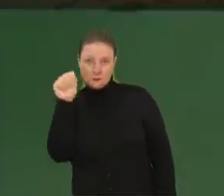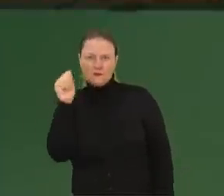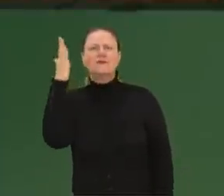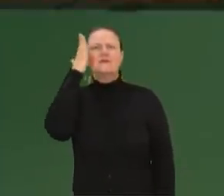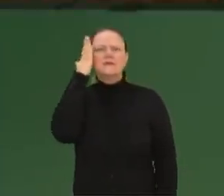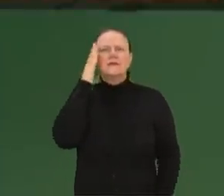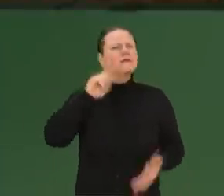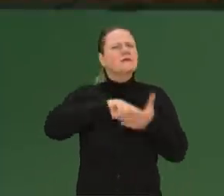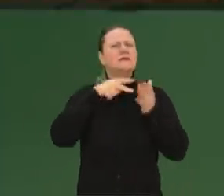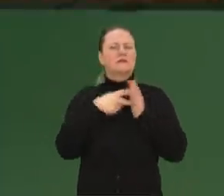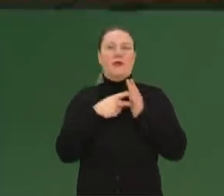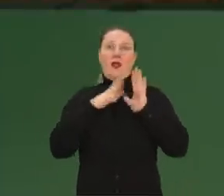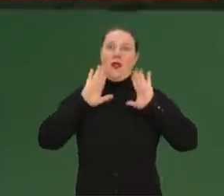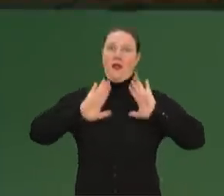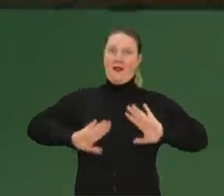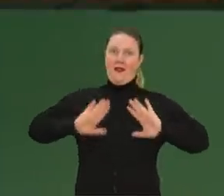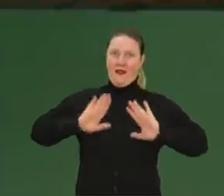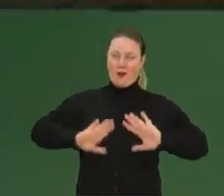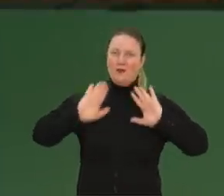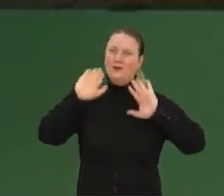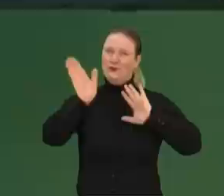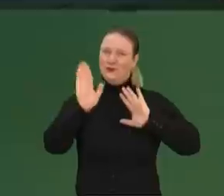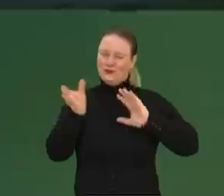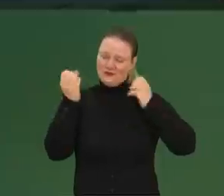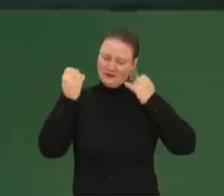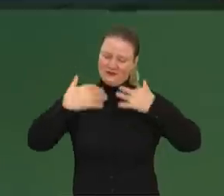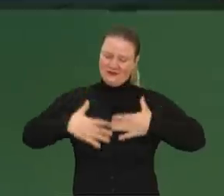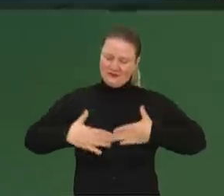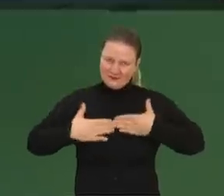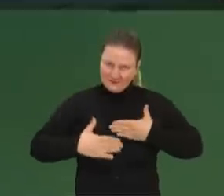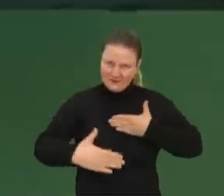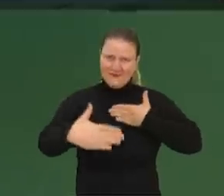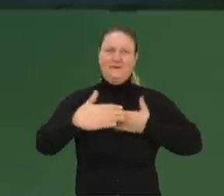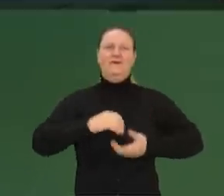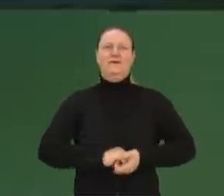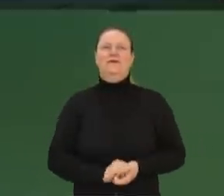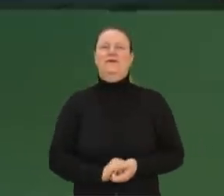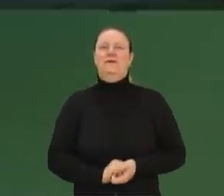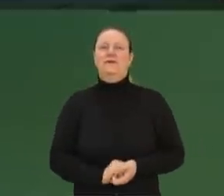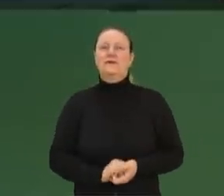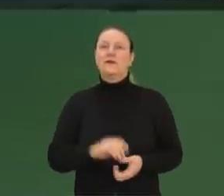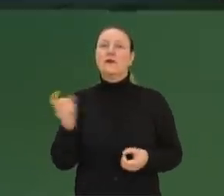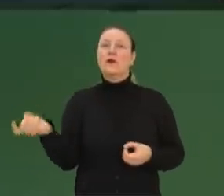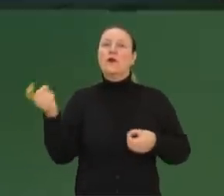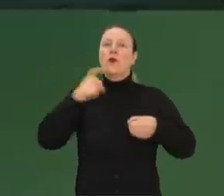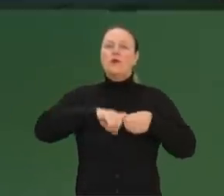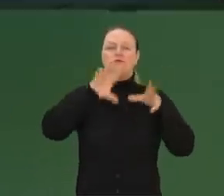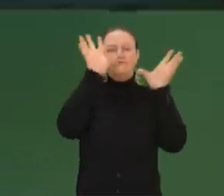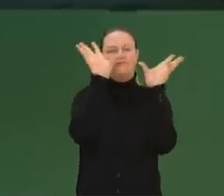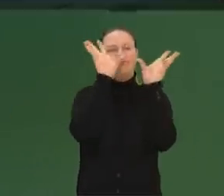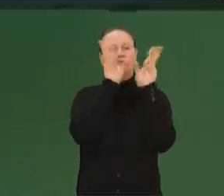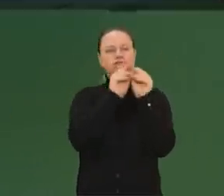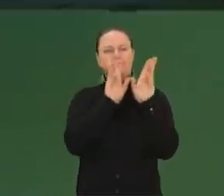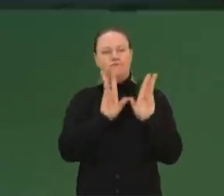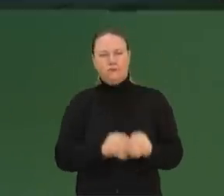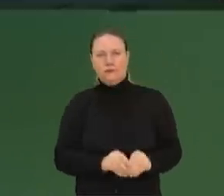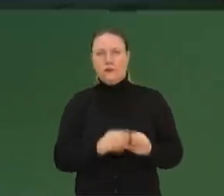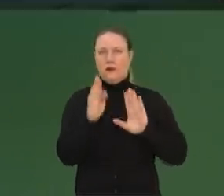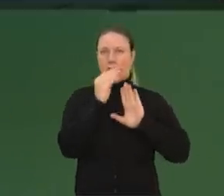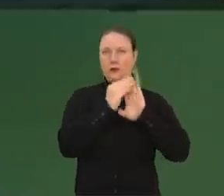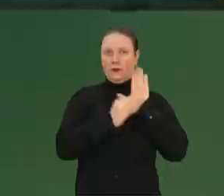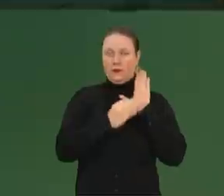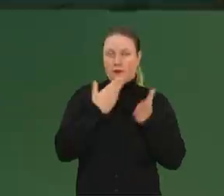sabe, não se desespere, fica aí que eu já vou te explicar. Então, vamos retomar aqui rapidinho, né? Da aula